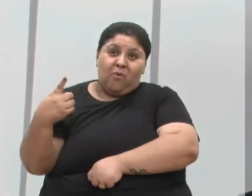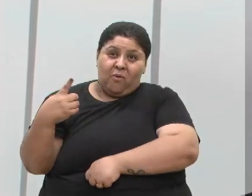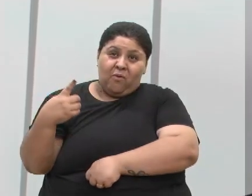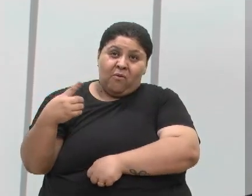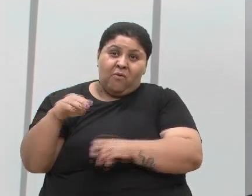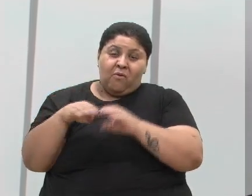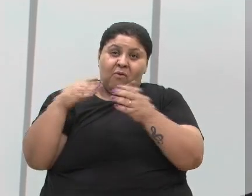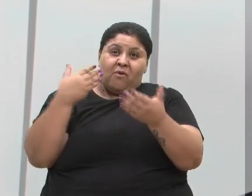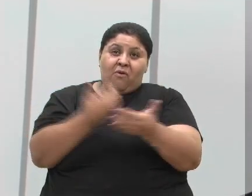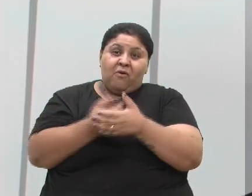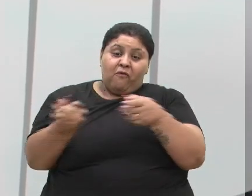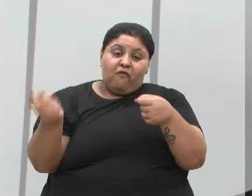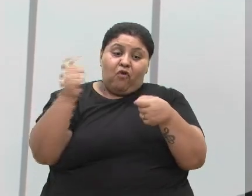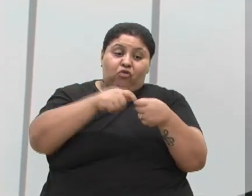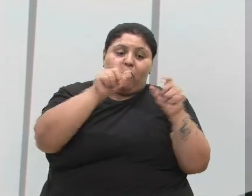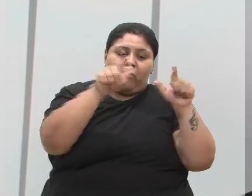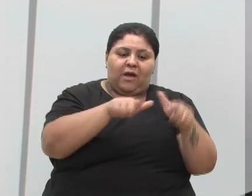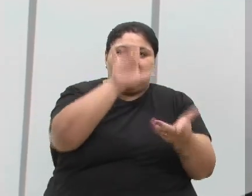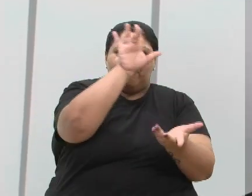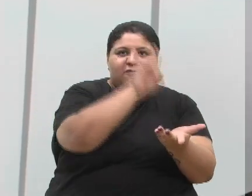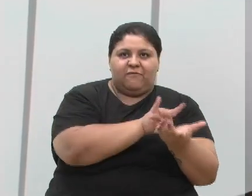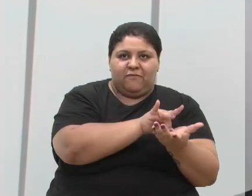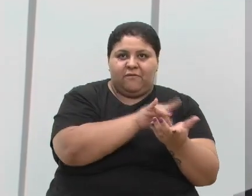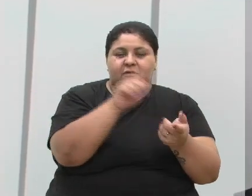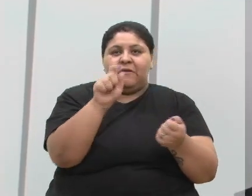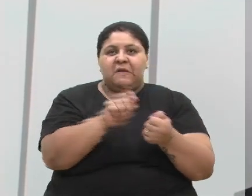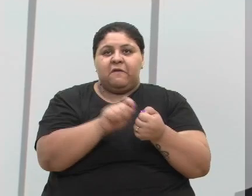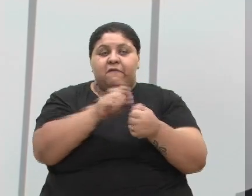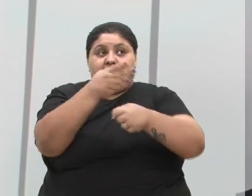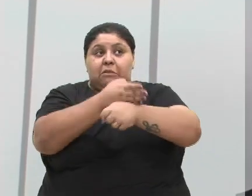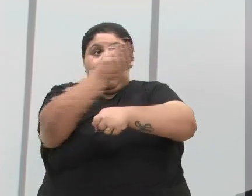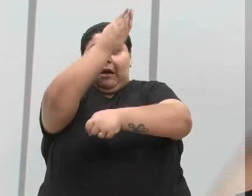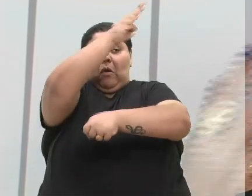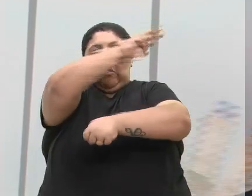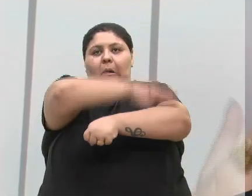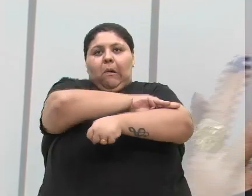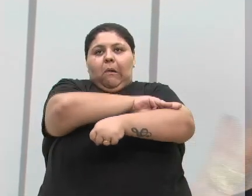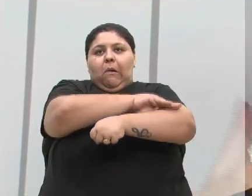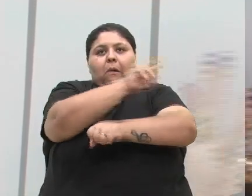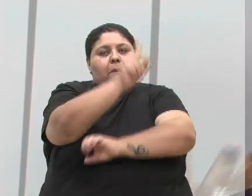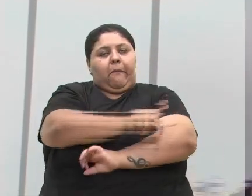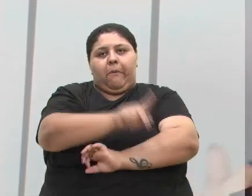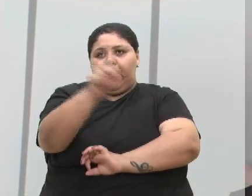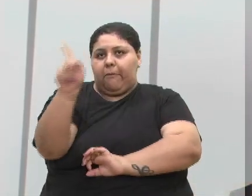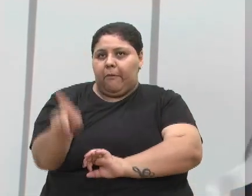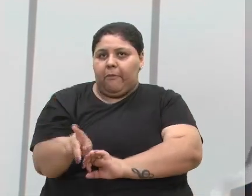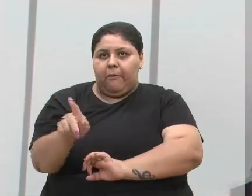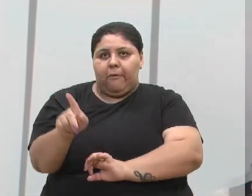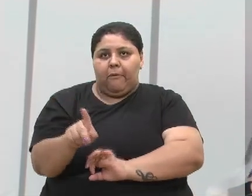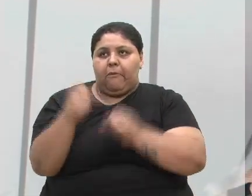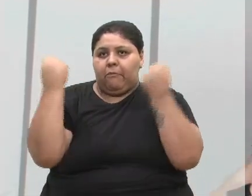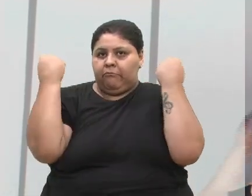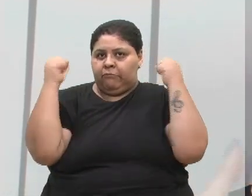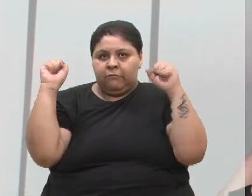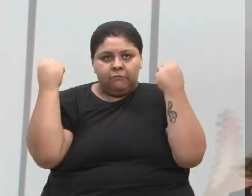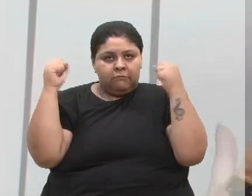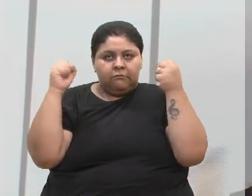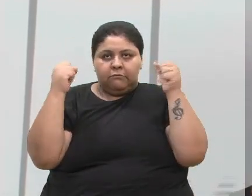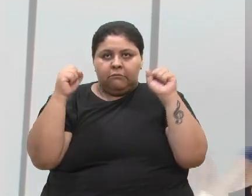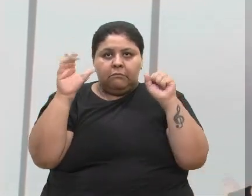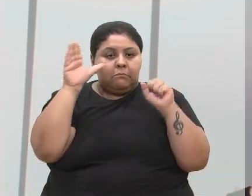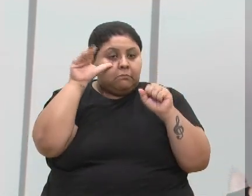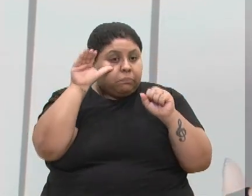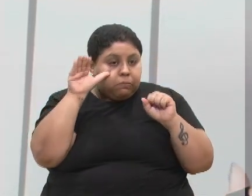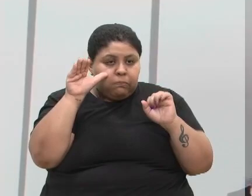escola retornou para lá. Era para ser feita uma quadra e os professores de educação física, enfim, notou uma